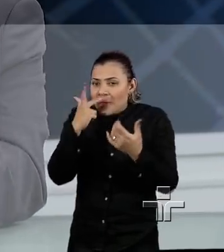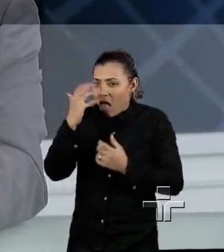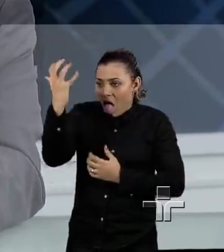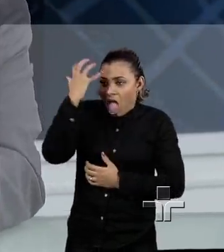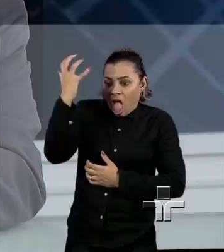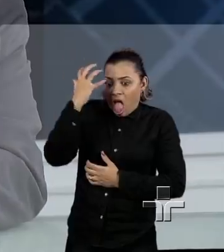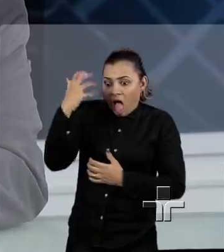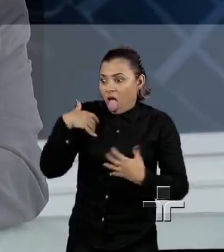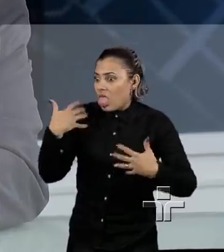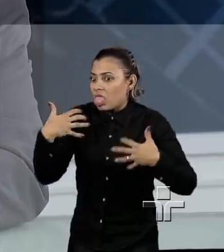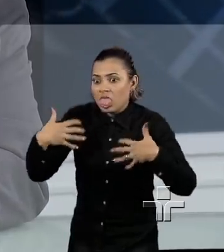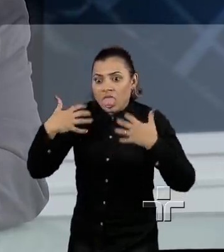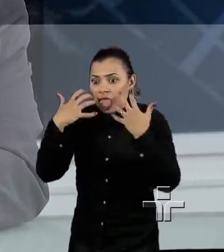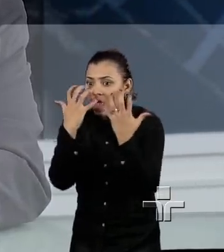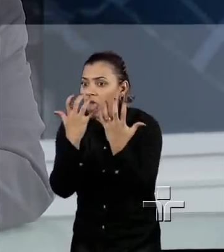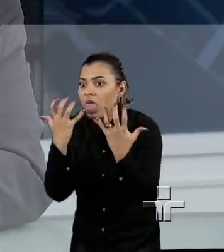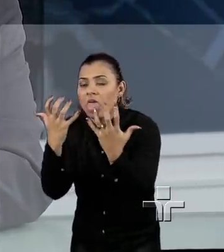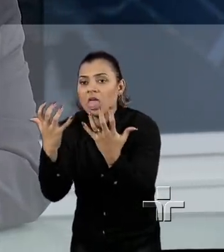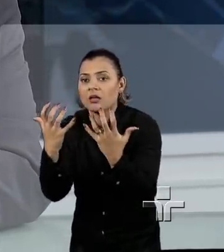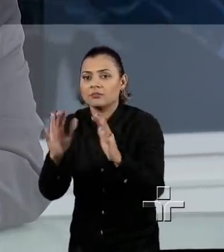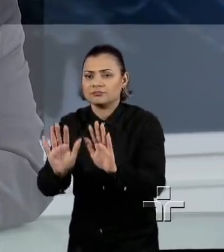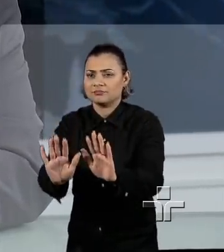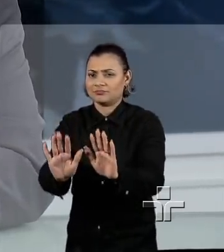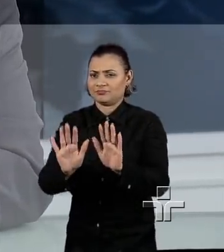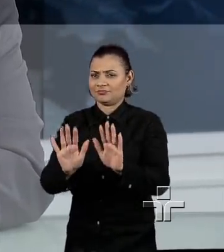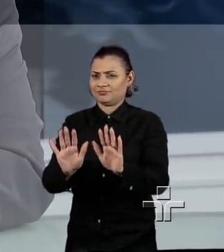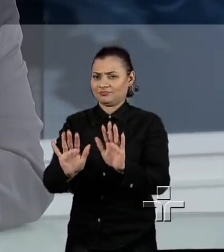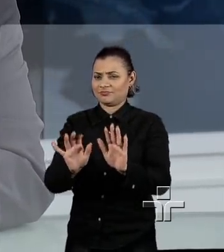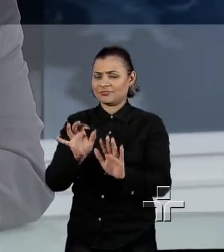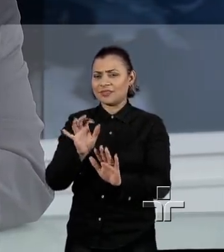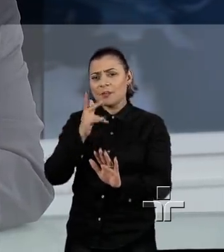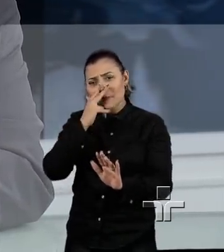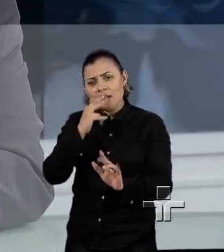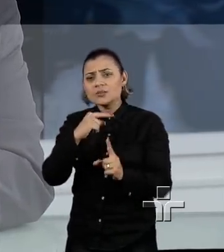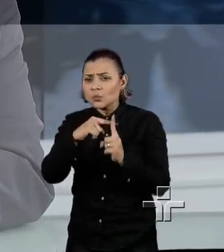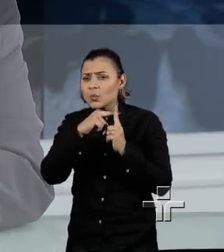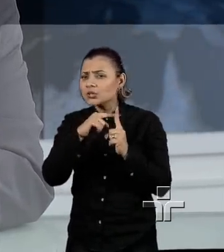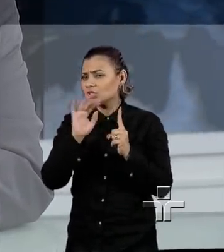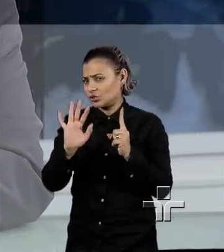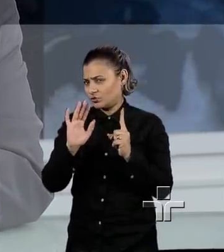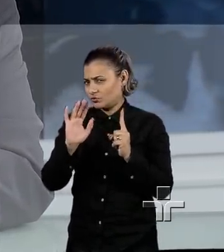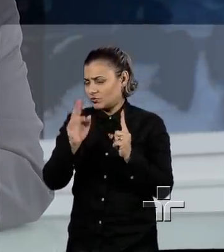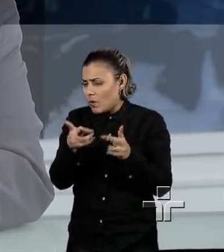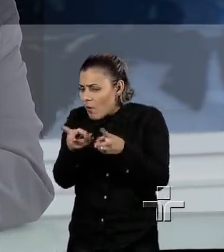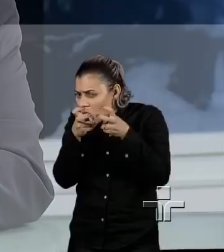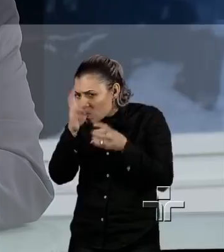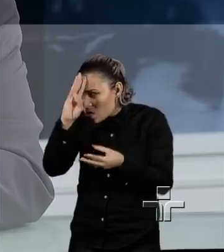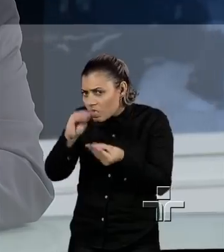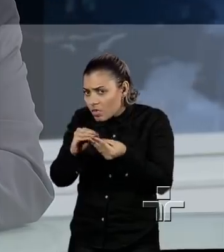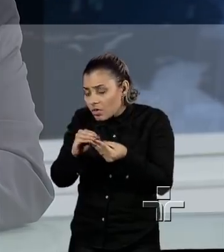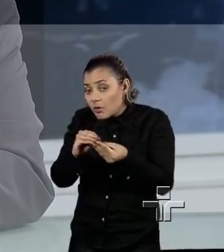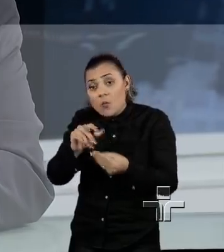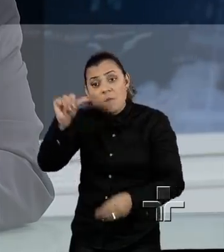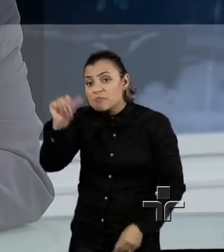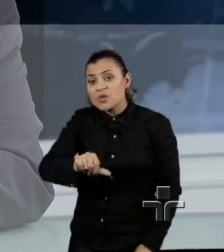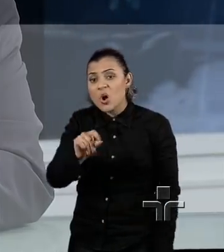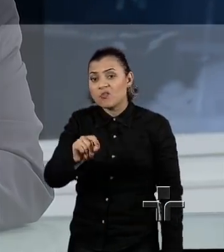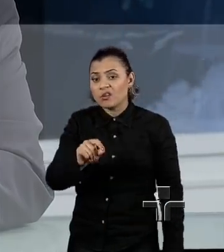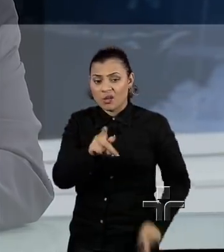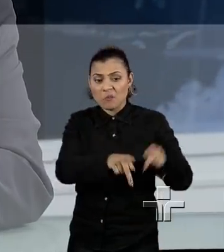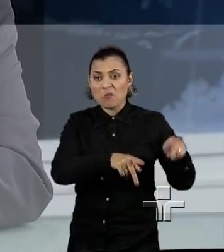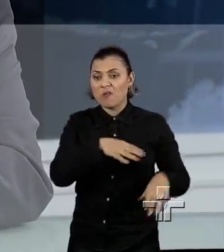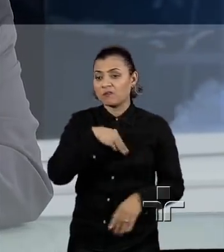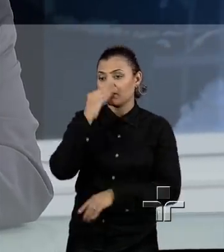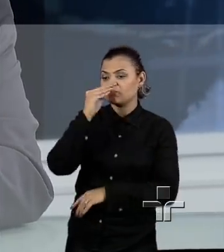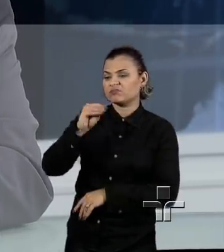resposta anafilática a um comentário, de uma forma positiva. O pior seria a indiferença. O pior